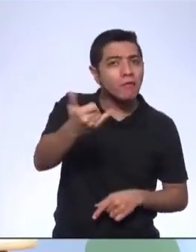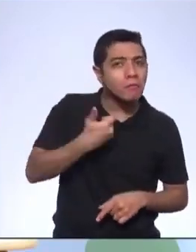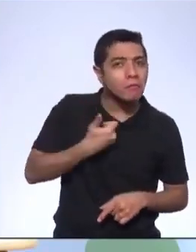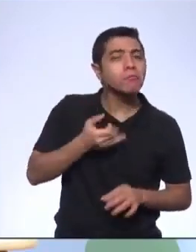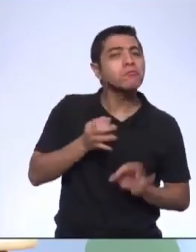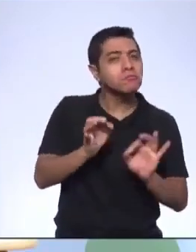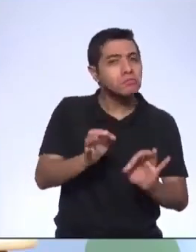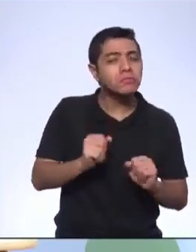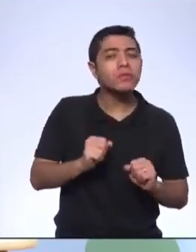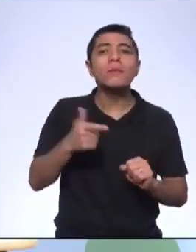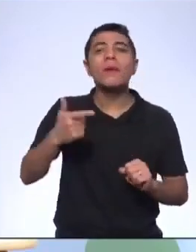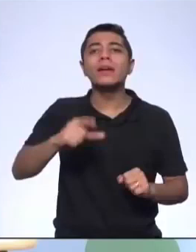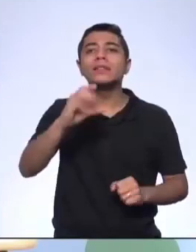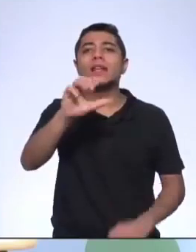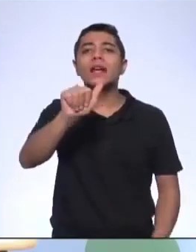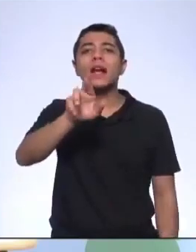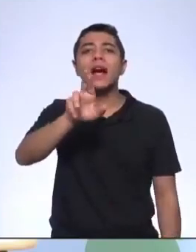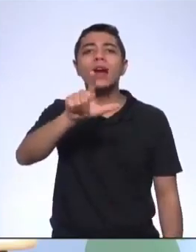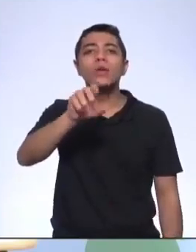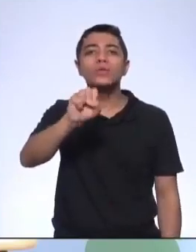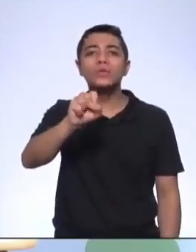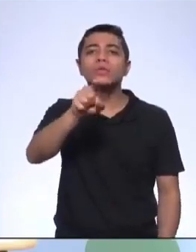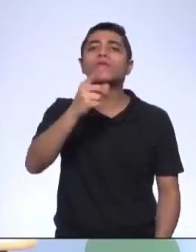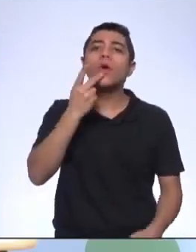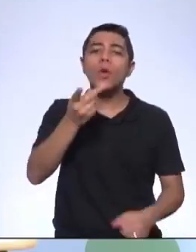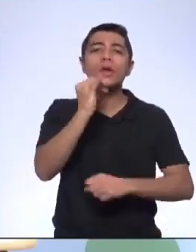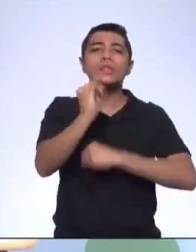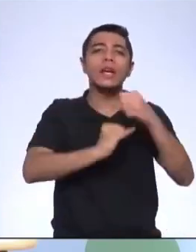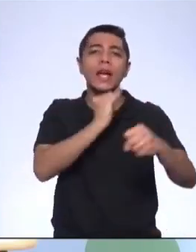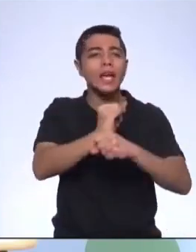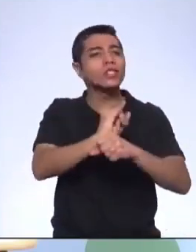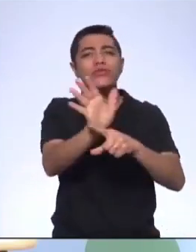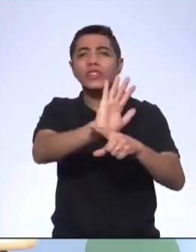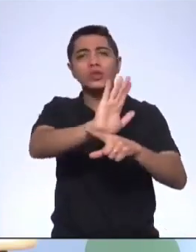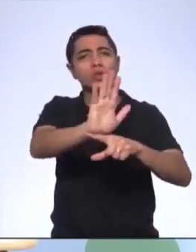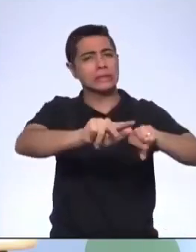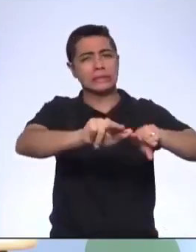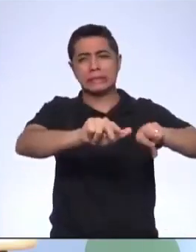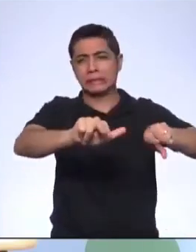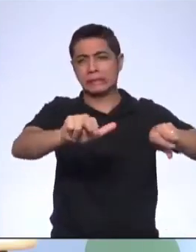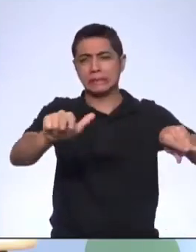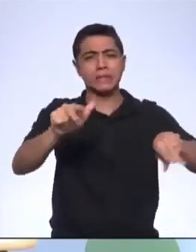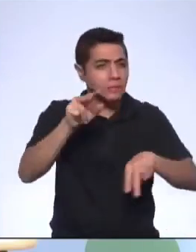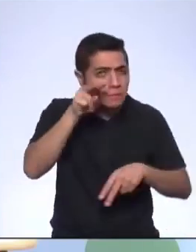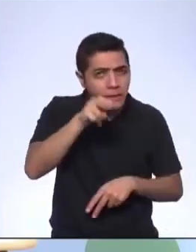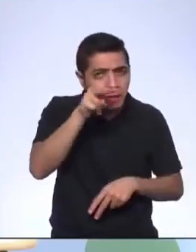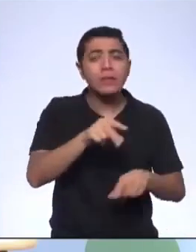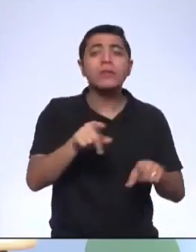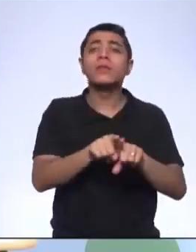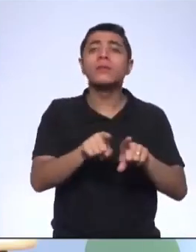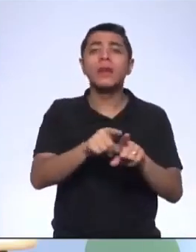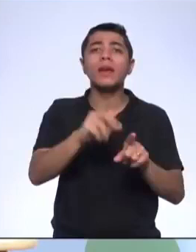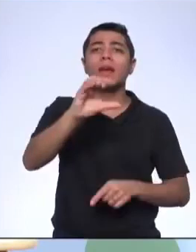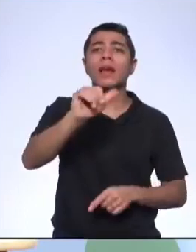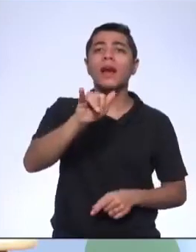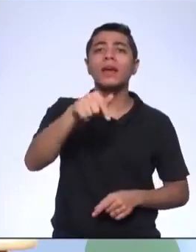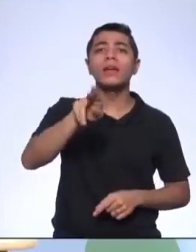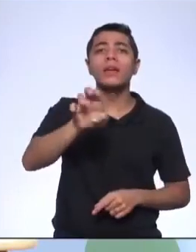Eduardo falou que vê bastante vídeo na internet, tá? O Kaique pesquisa, o